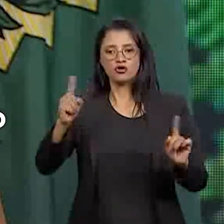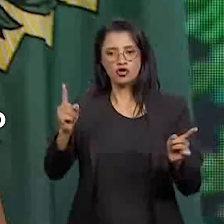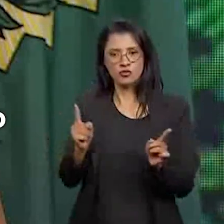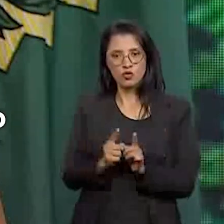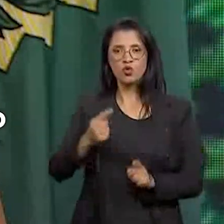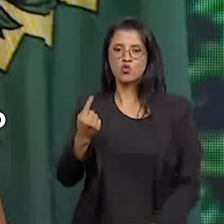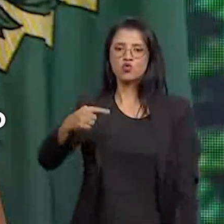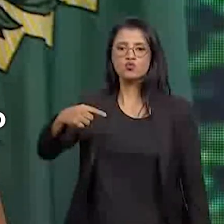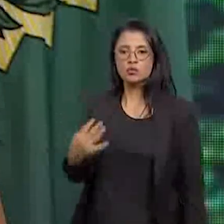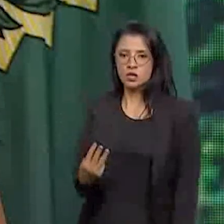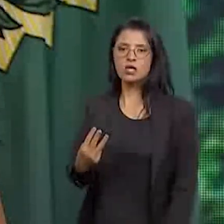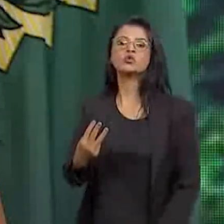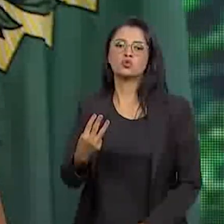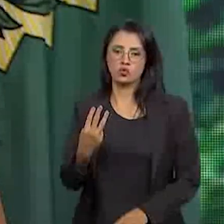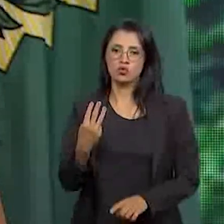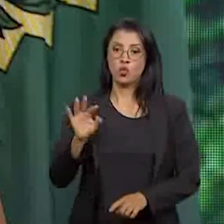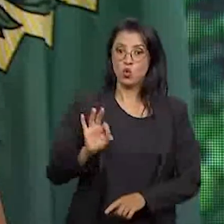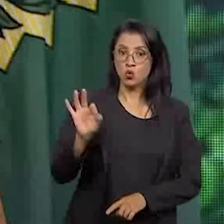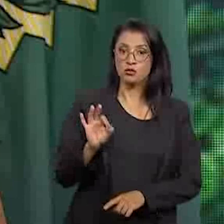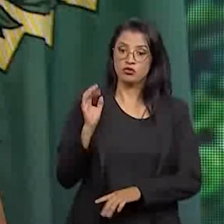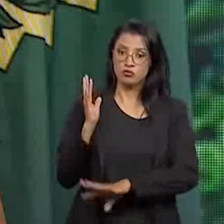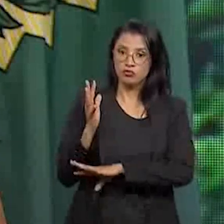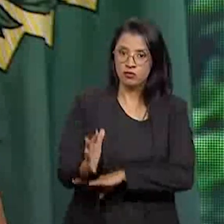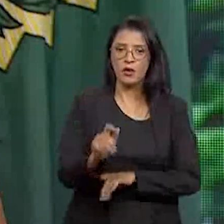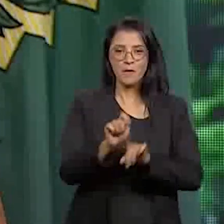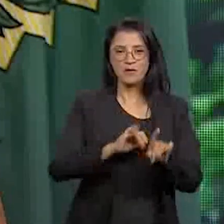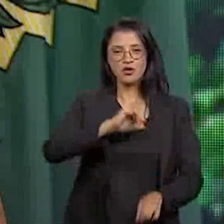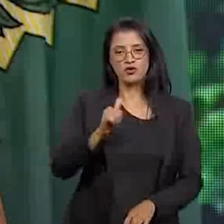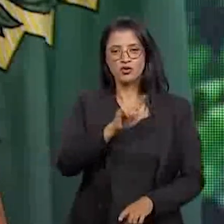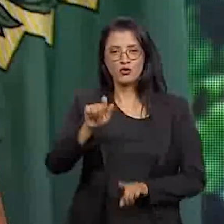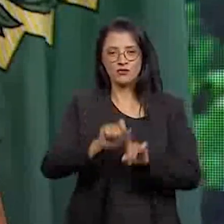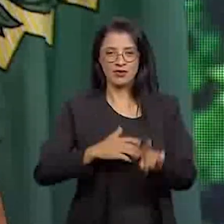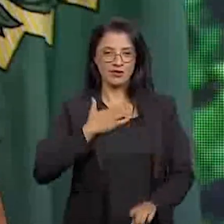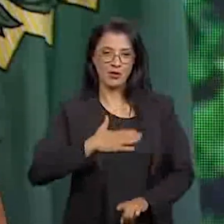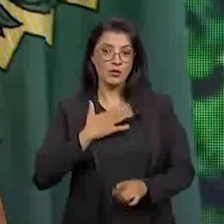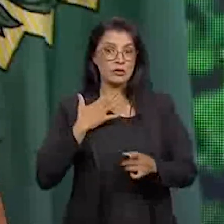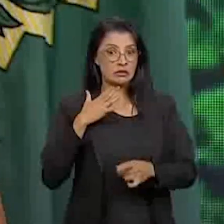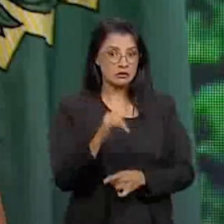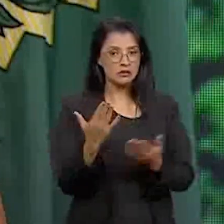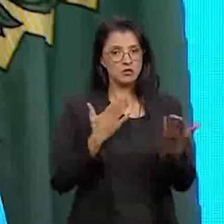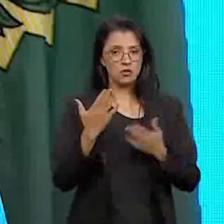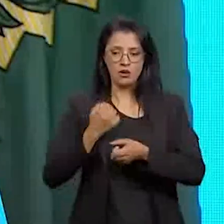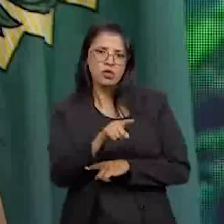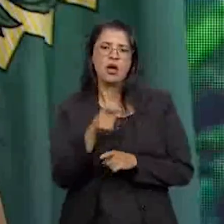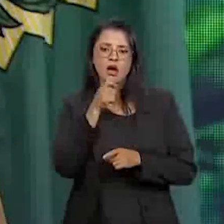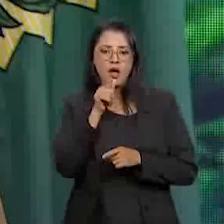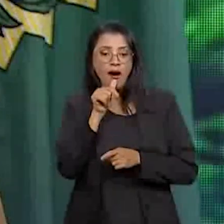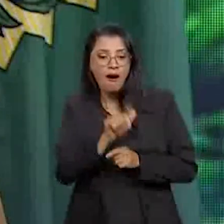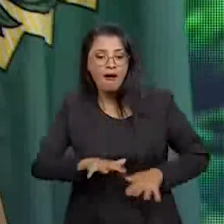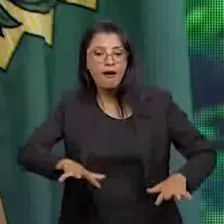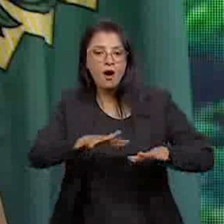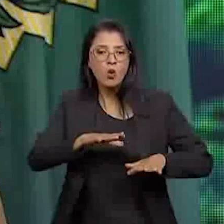os índices de desmatamento dos meses de julho e agosto deste ano, se compararmos com o que ocorria no ano passado. O